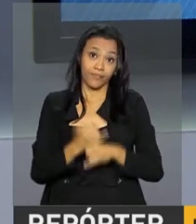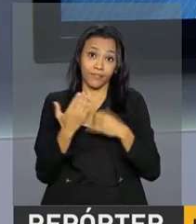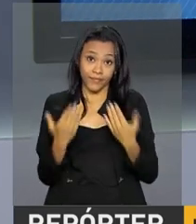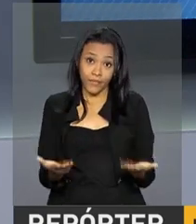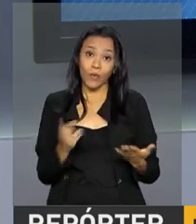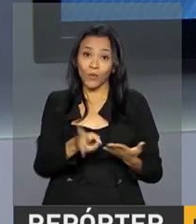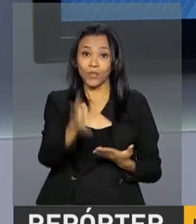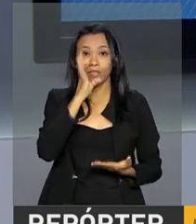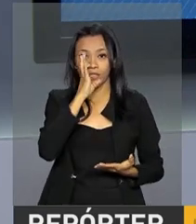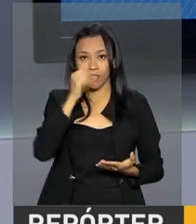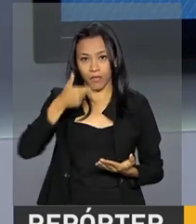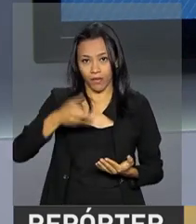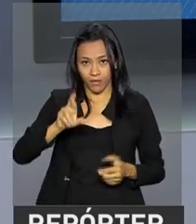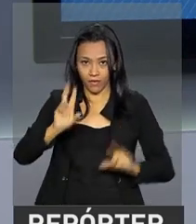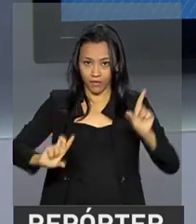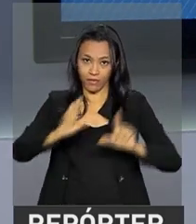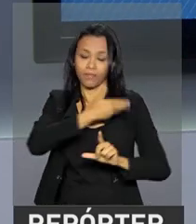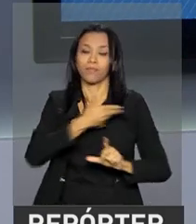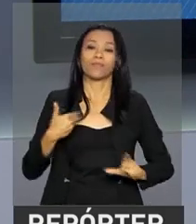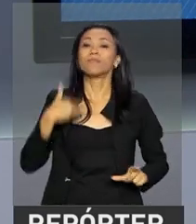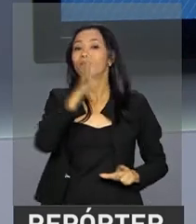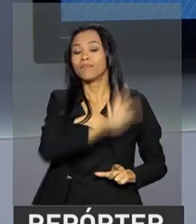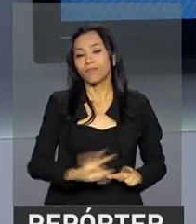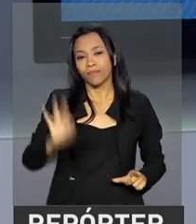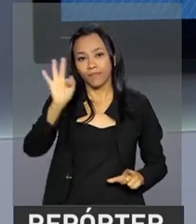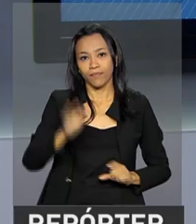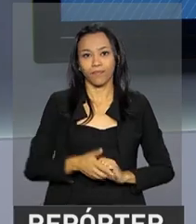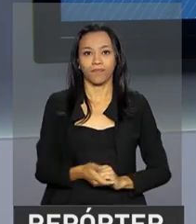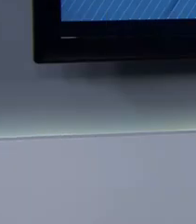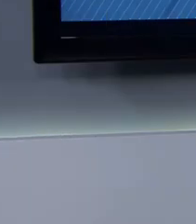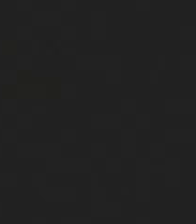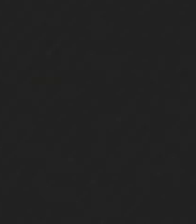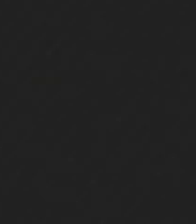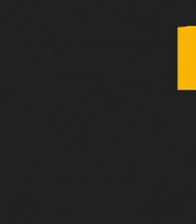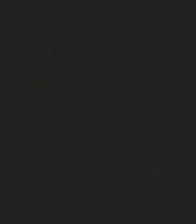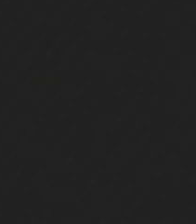continue com a gente na nbr a tv do governo federal